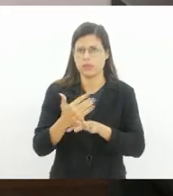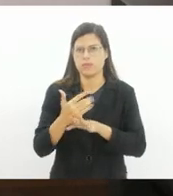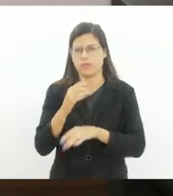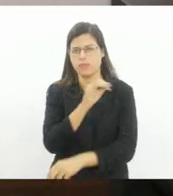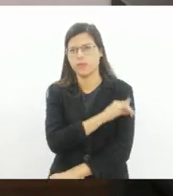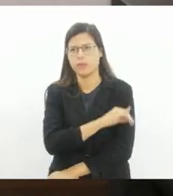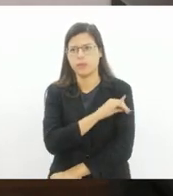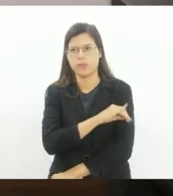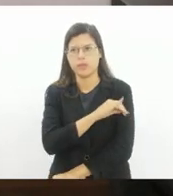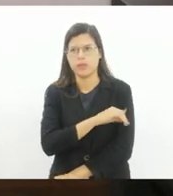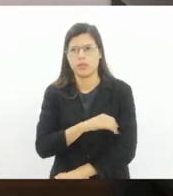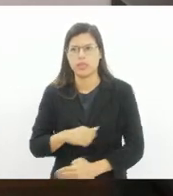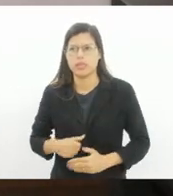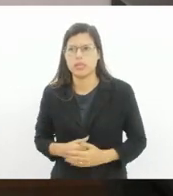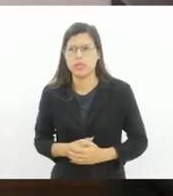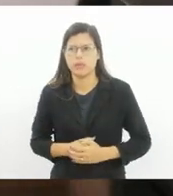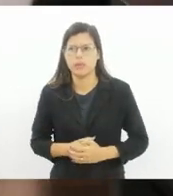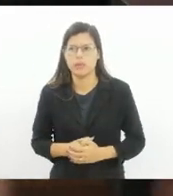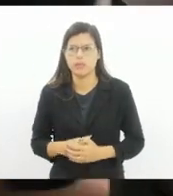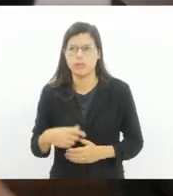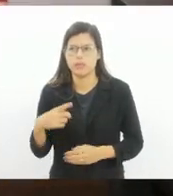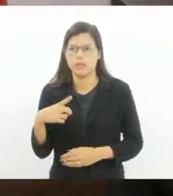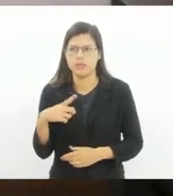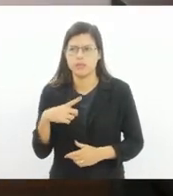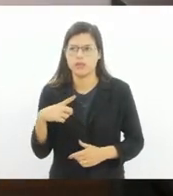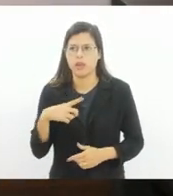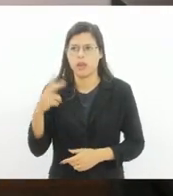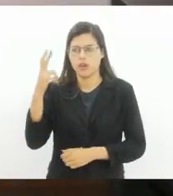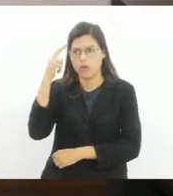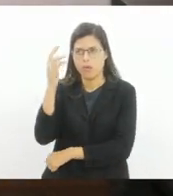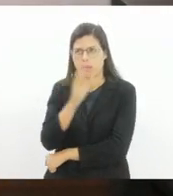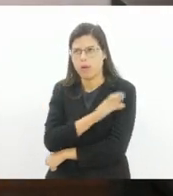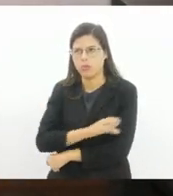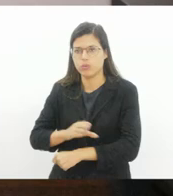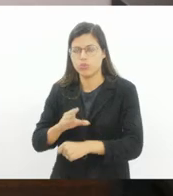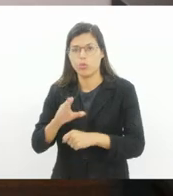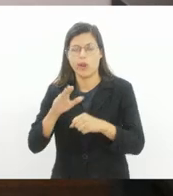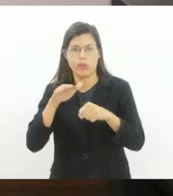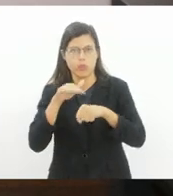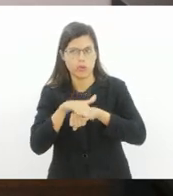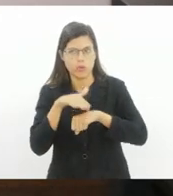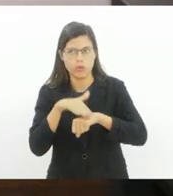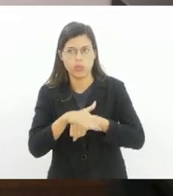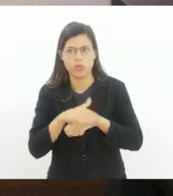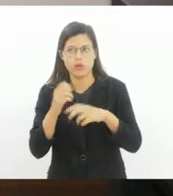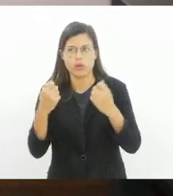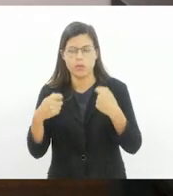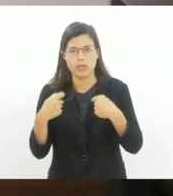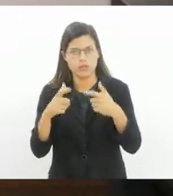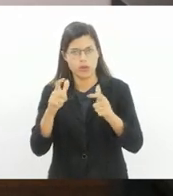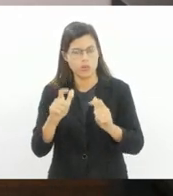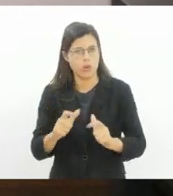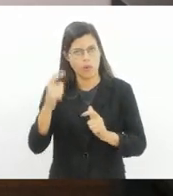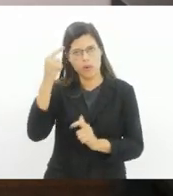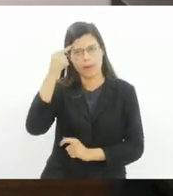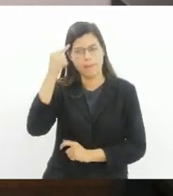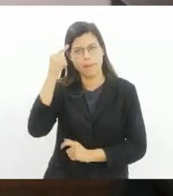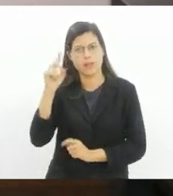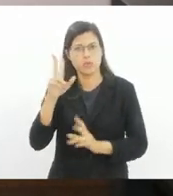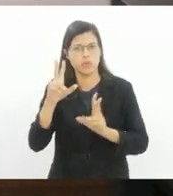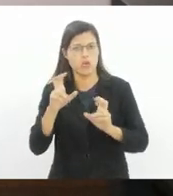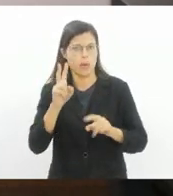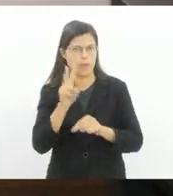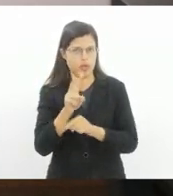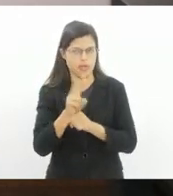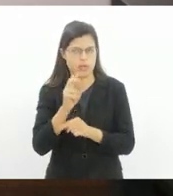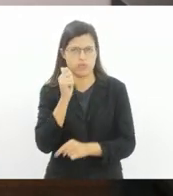pungente, né, de uma cultura noturna, tem que ser também um ambiente que pense a proteção das